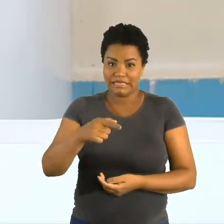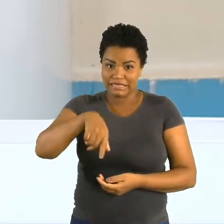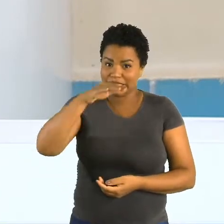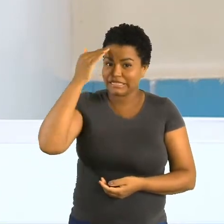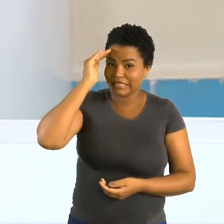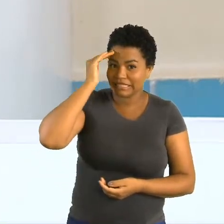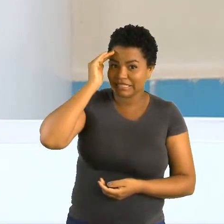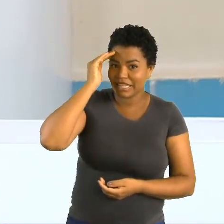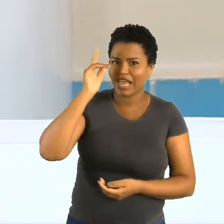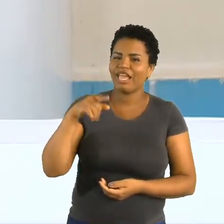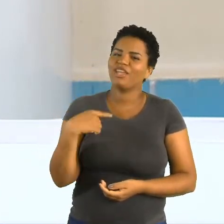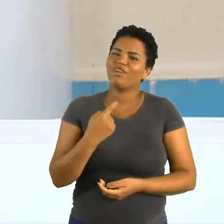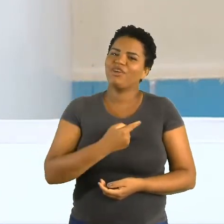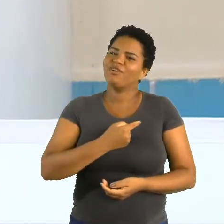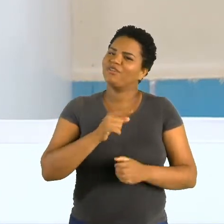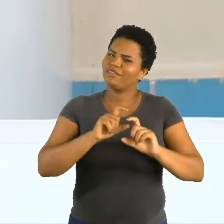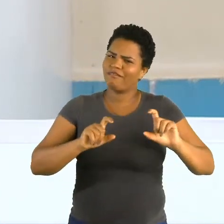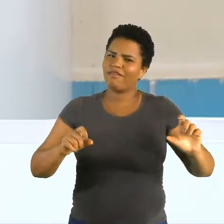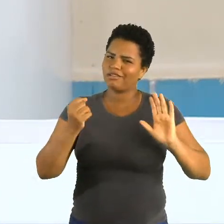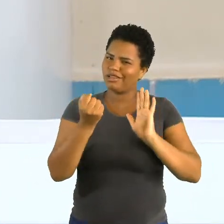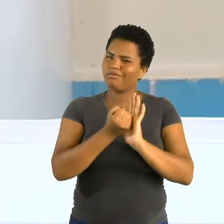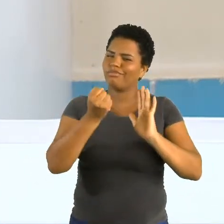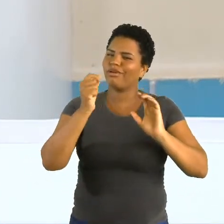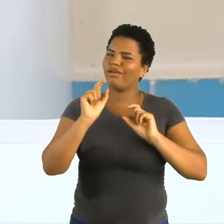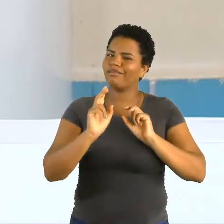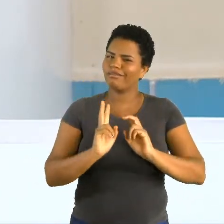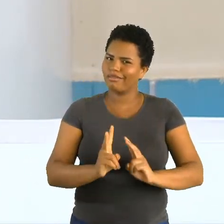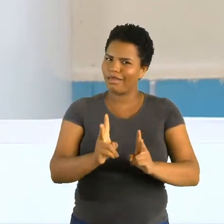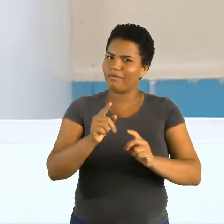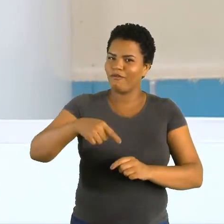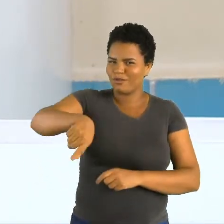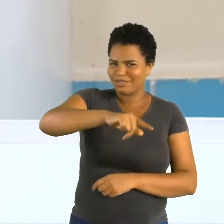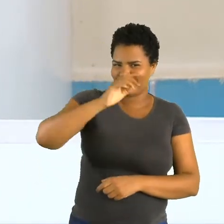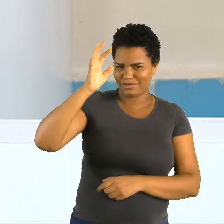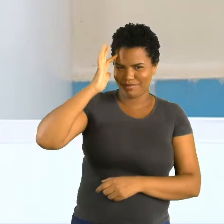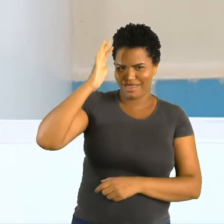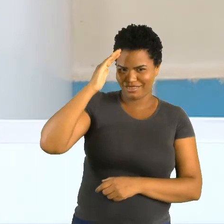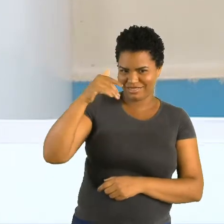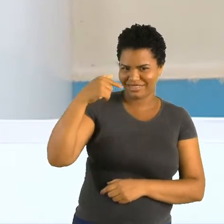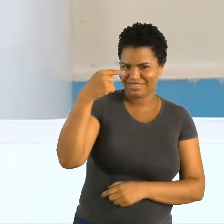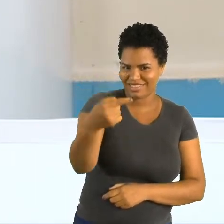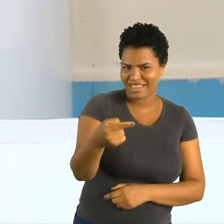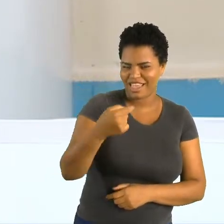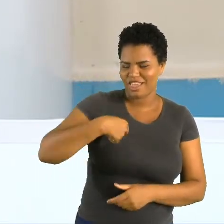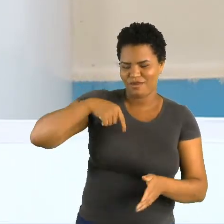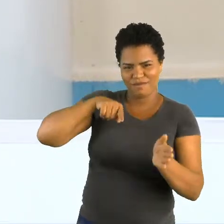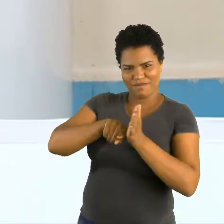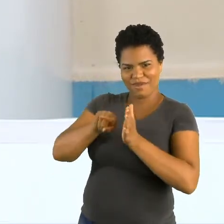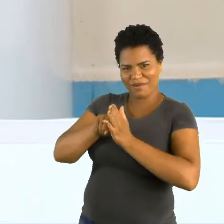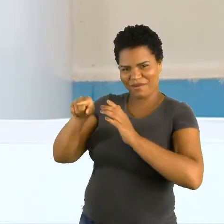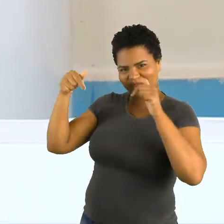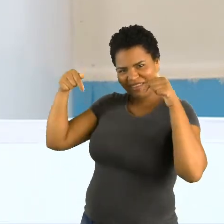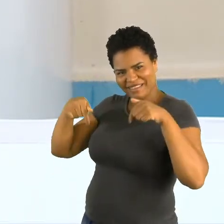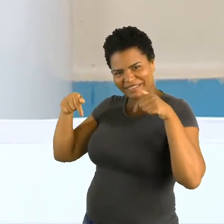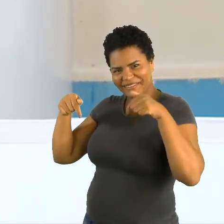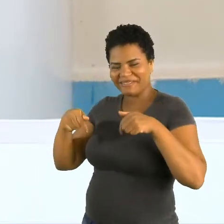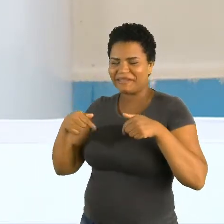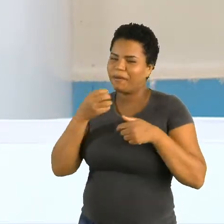lema é aquele de sempre. Vocês pensam daí e eu pergunto daqui. Boa